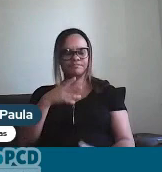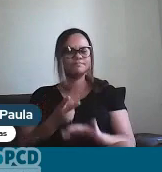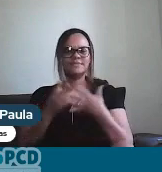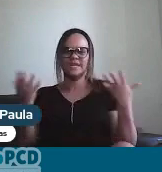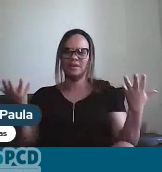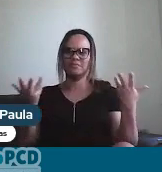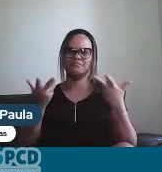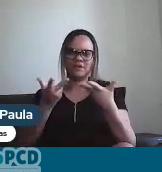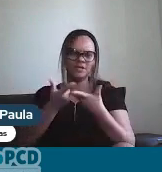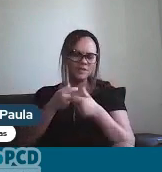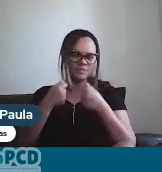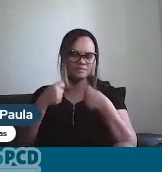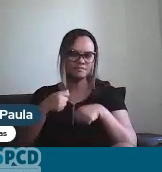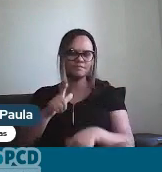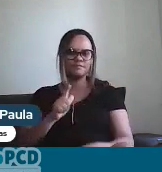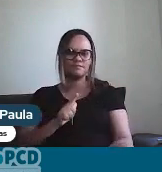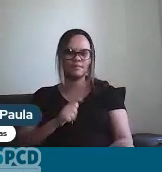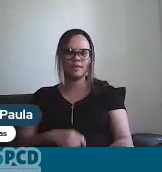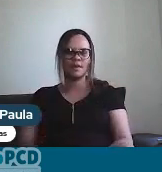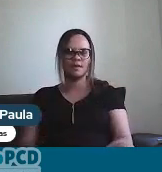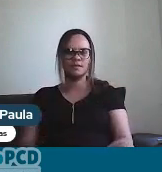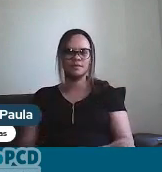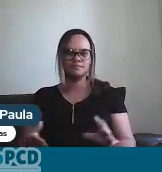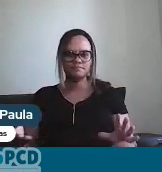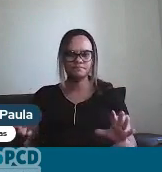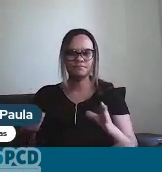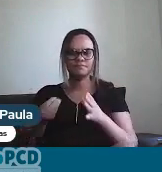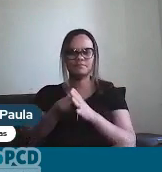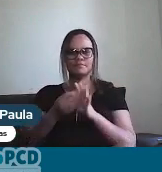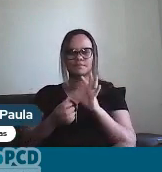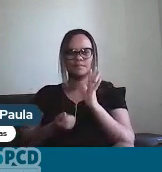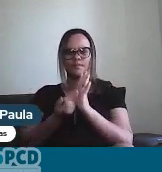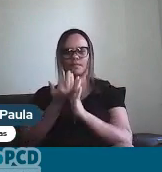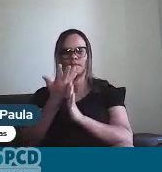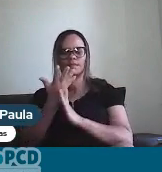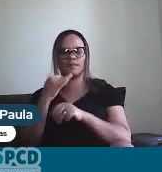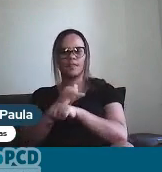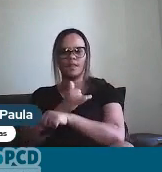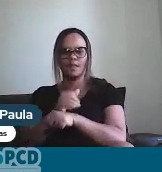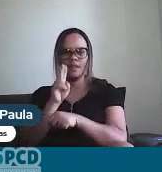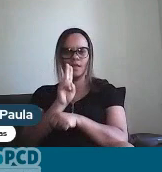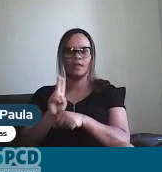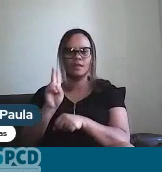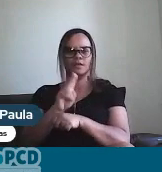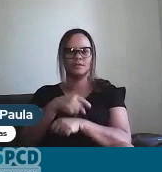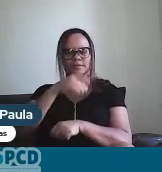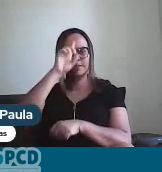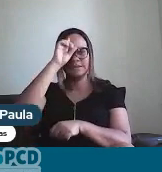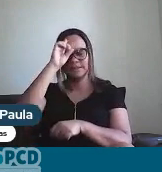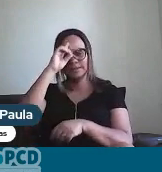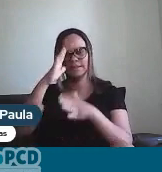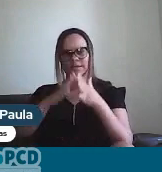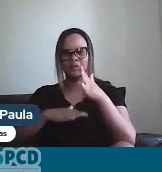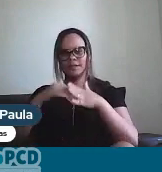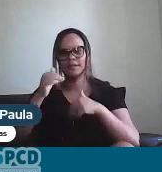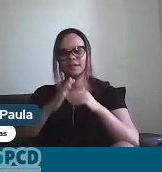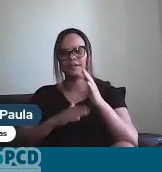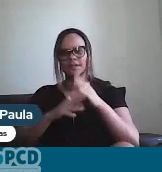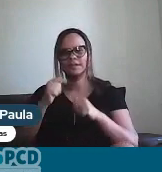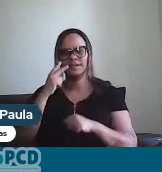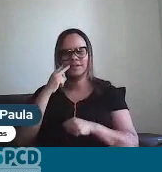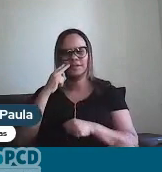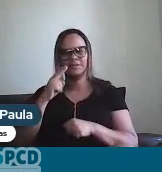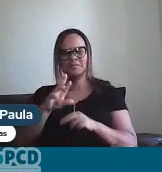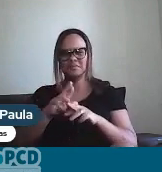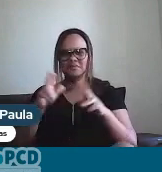né? Por mais que eu tenha sido parte ali da criação mesmo do instrumento, no dia a dia, na prática, a gente sempre vê essas